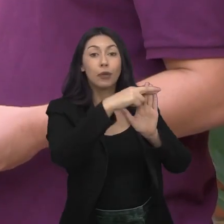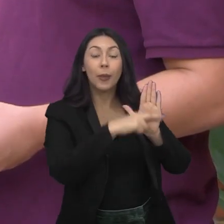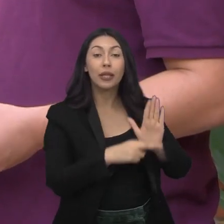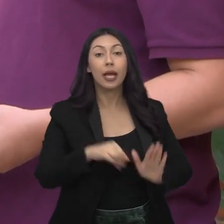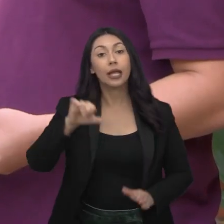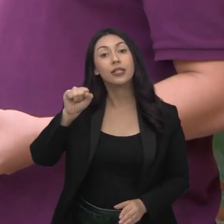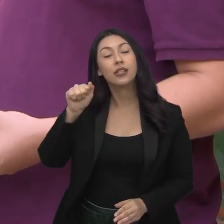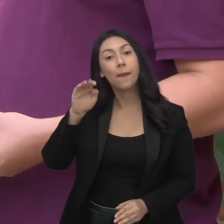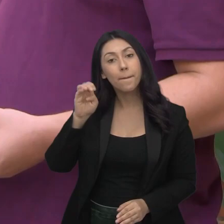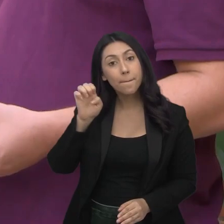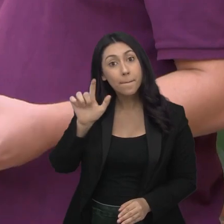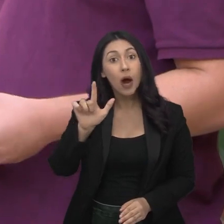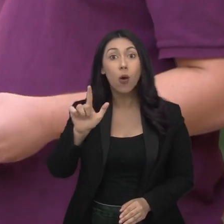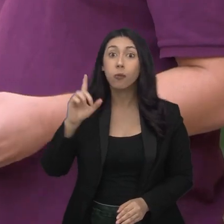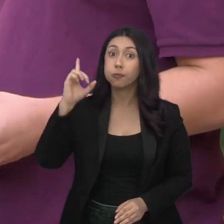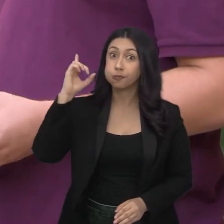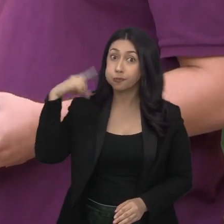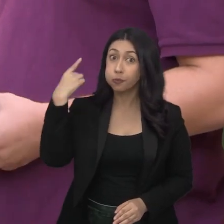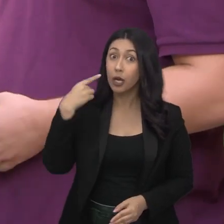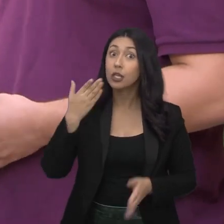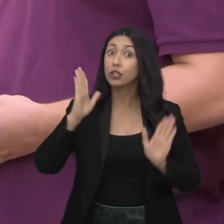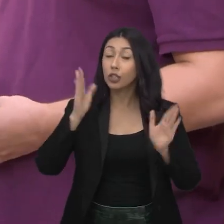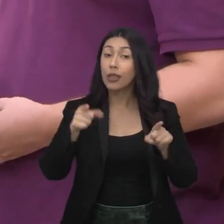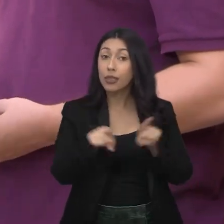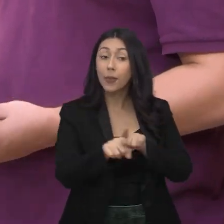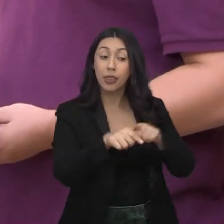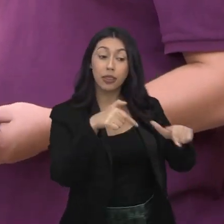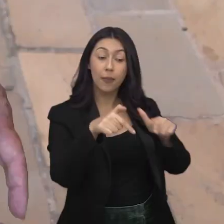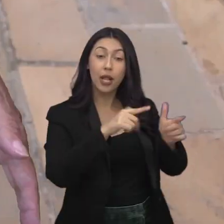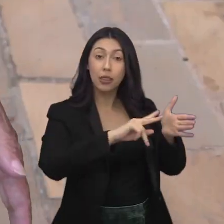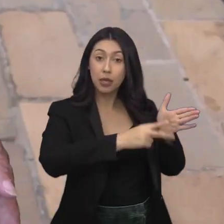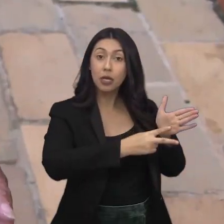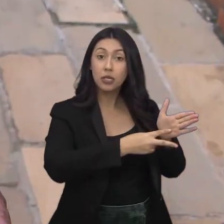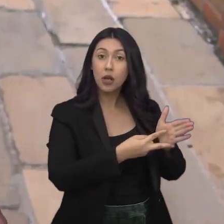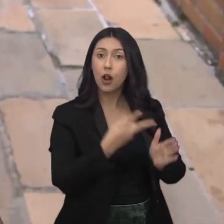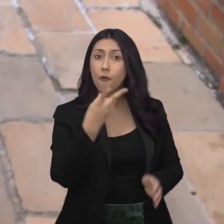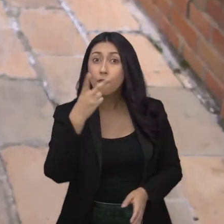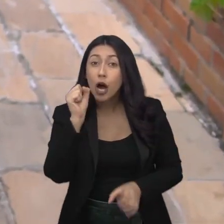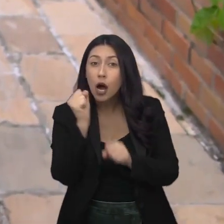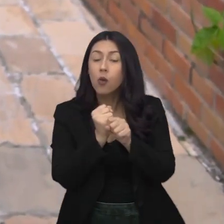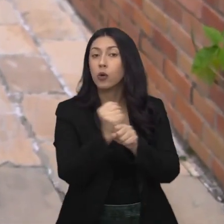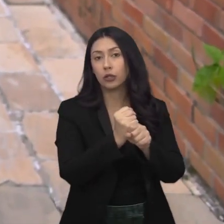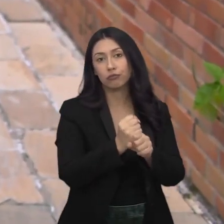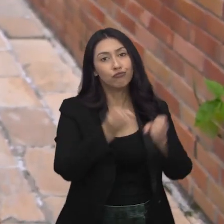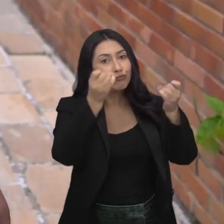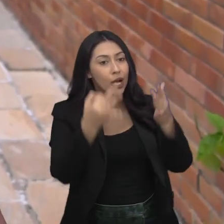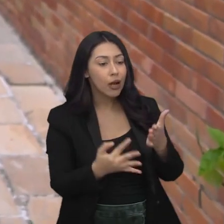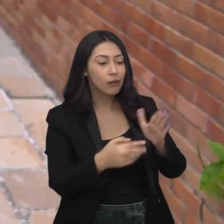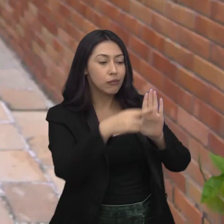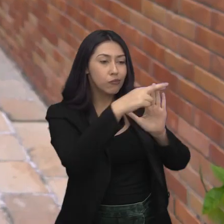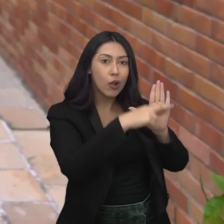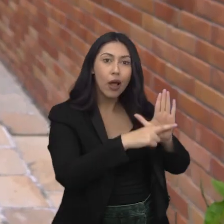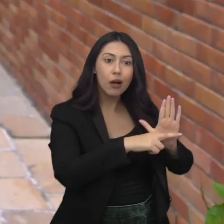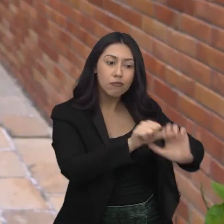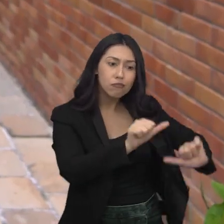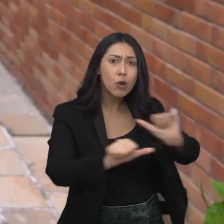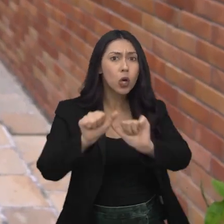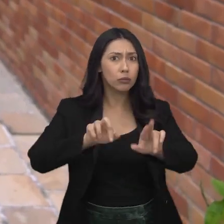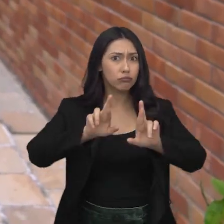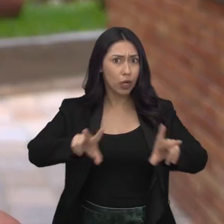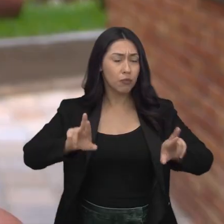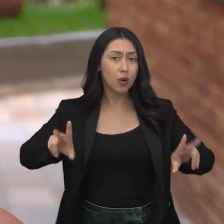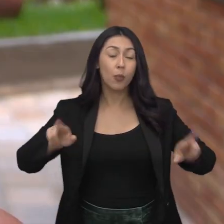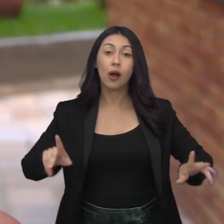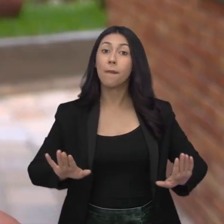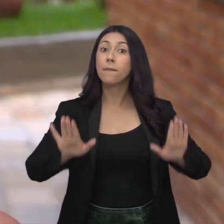é advogada e também atua como síndica há mais de 20 anos. Ela explica que algumas regras podem variar de um condomínio para